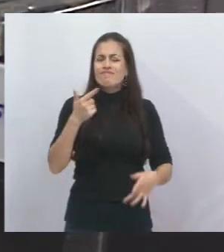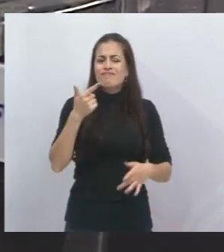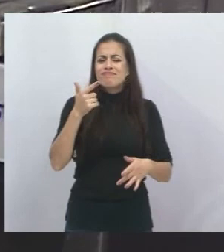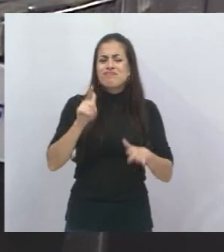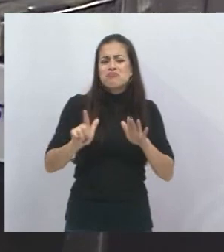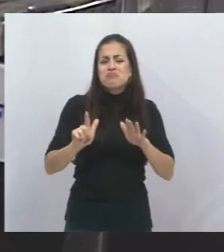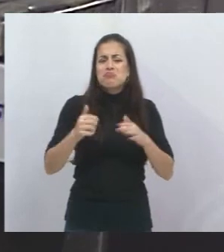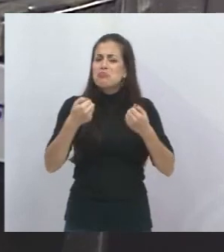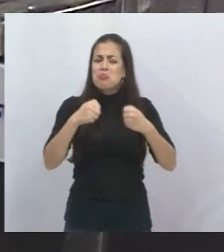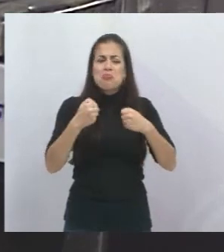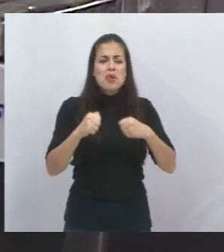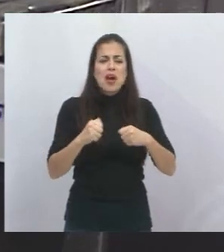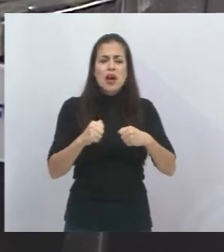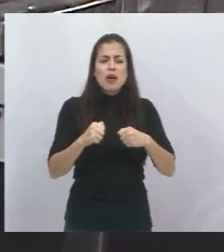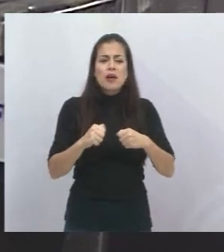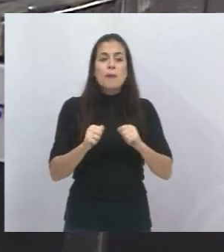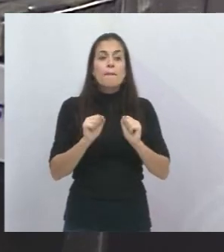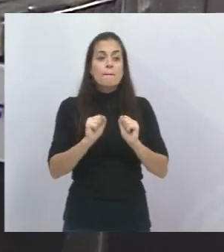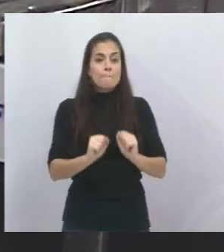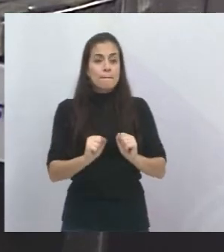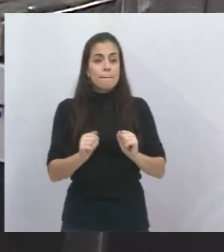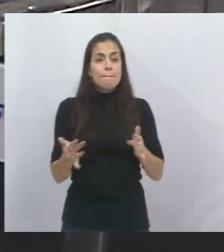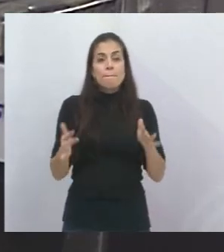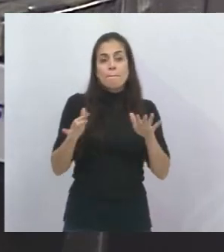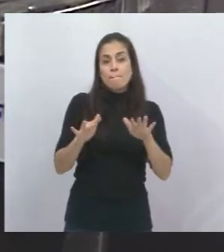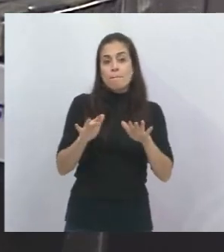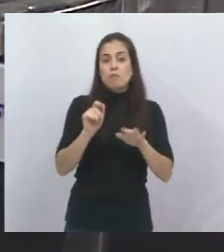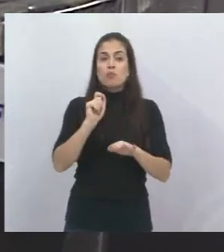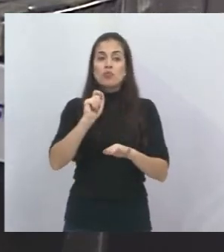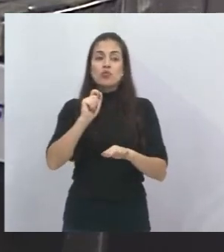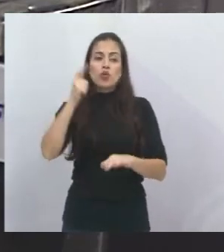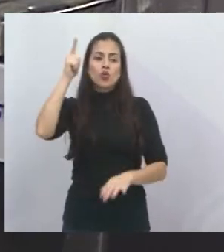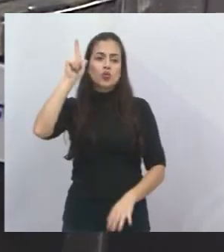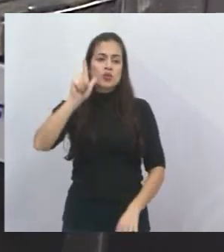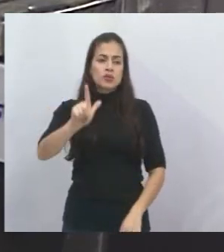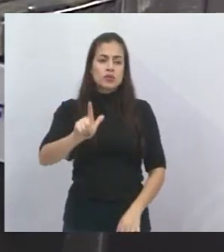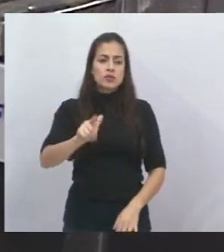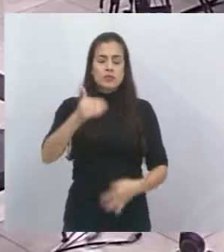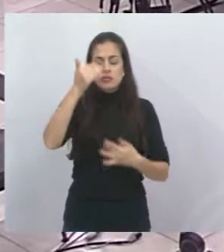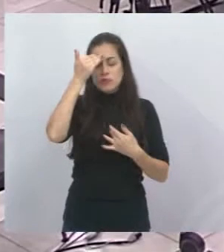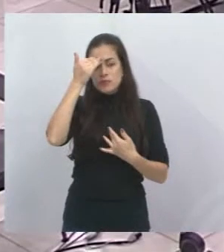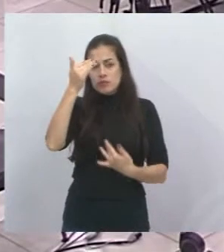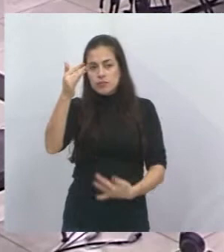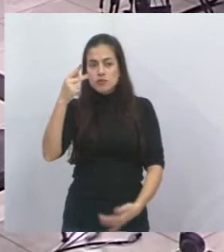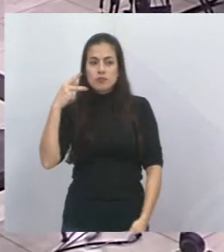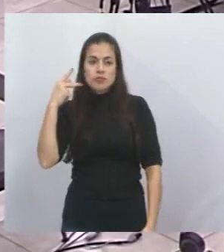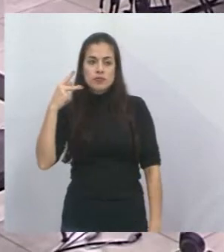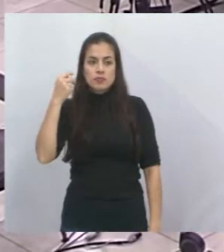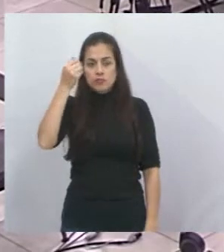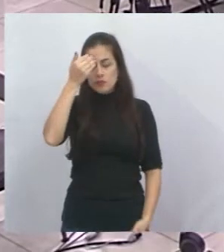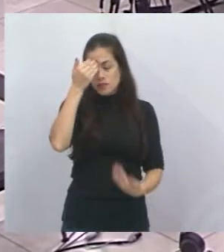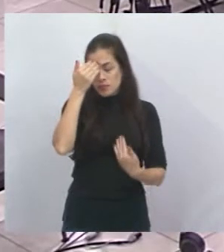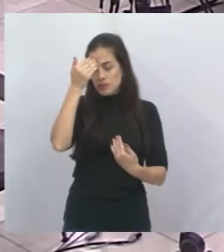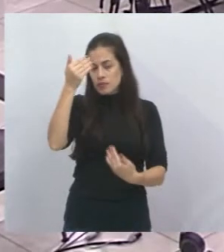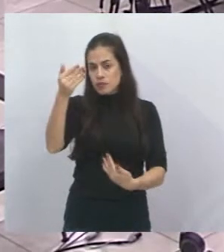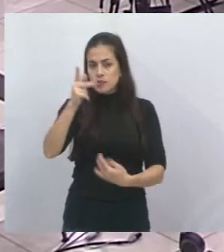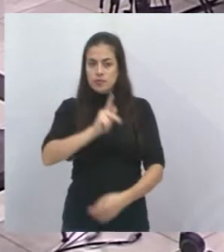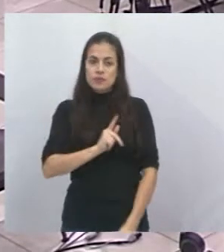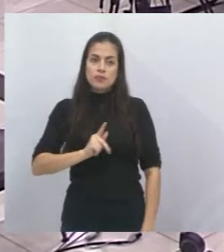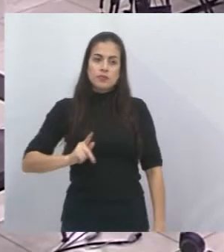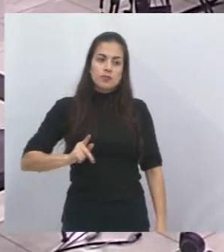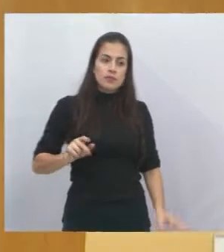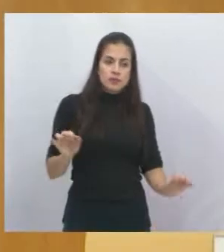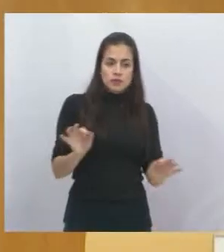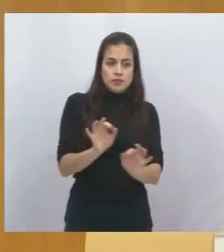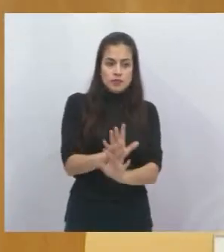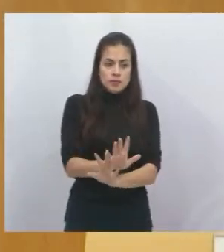Então, poderá de acordo com a sua capacidade. Muito obrigado, vereador. Obrigado, presidente. Para terminar aqui a